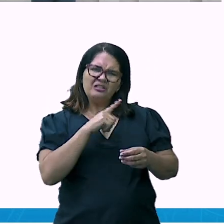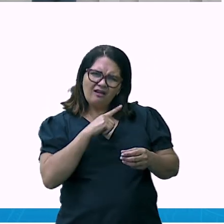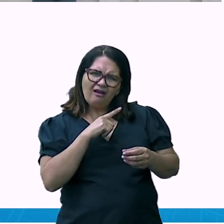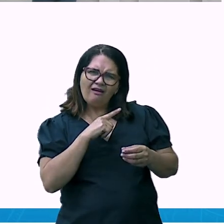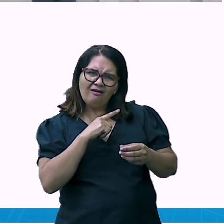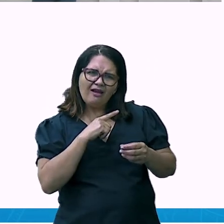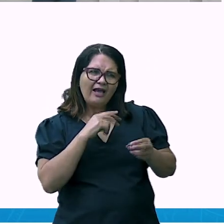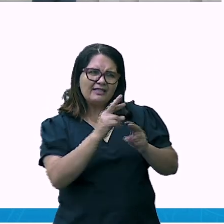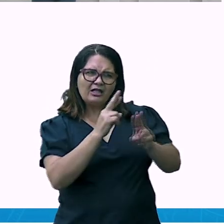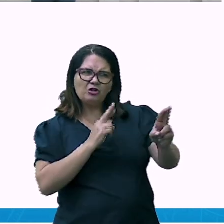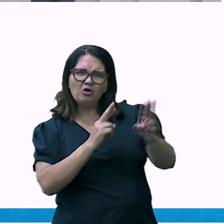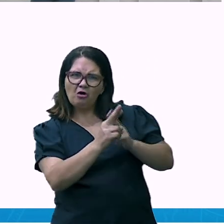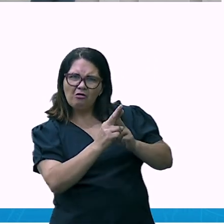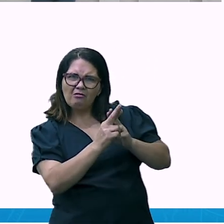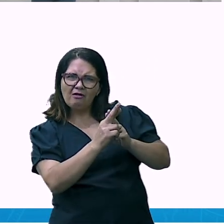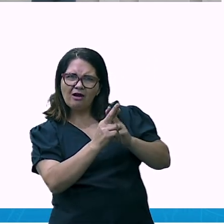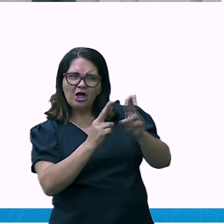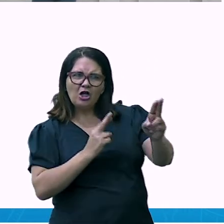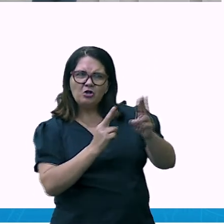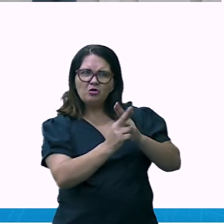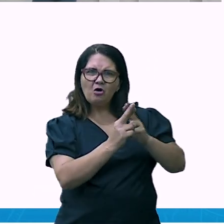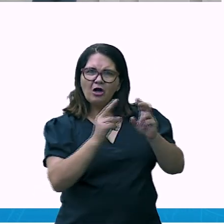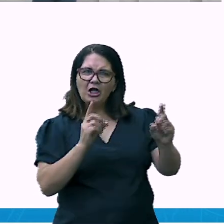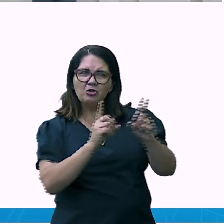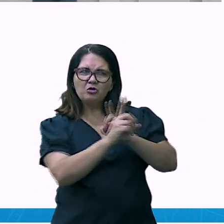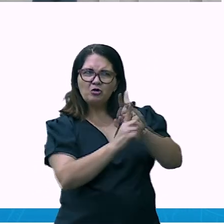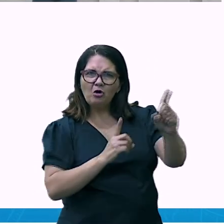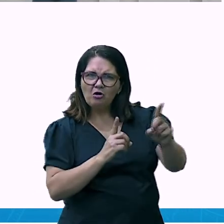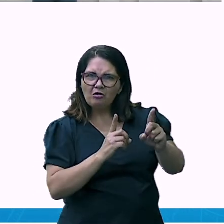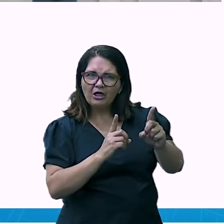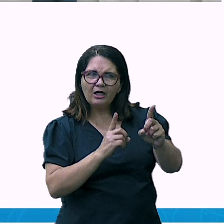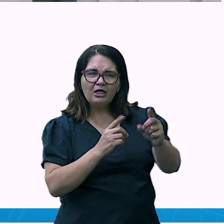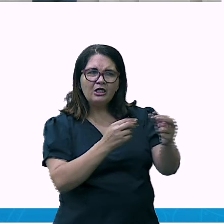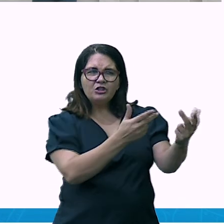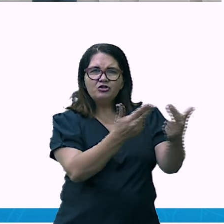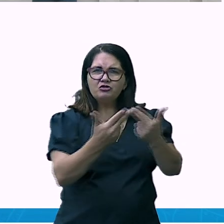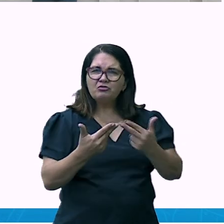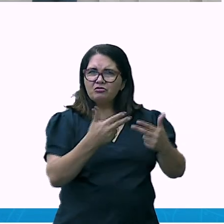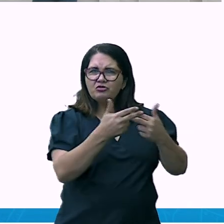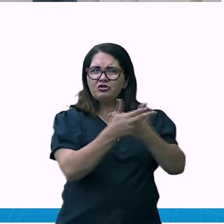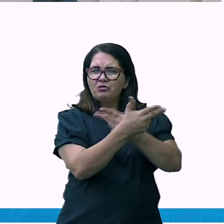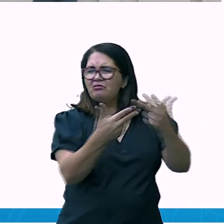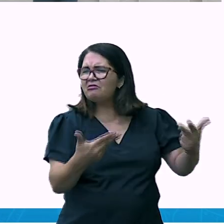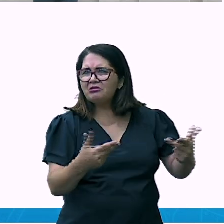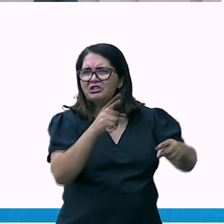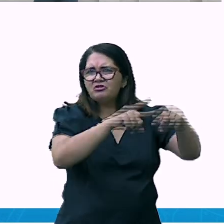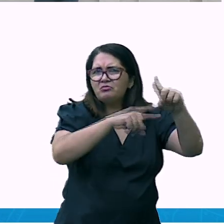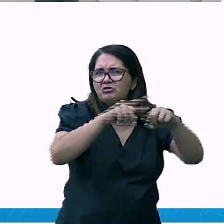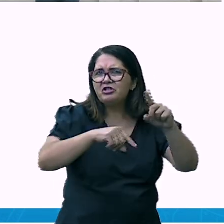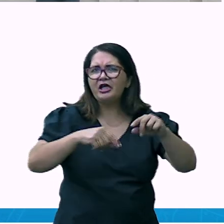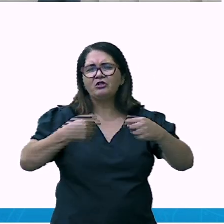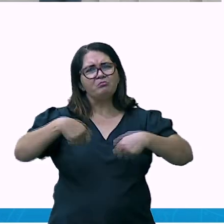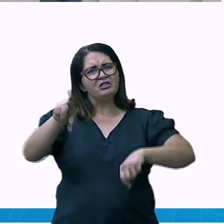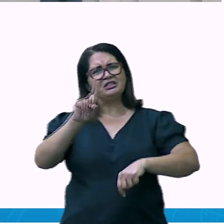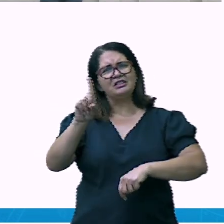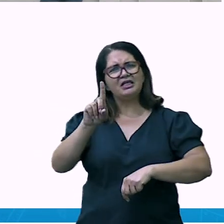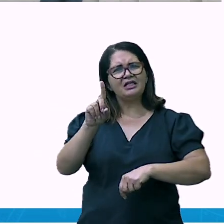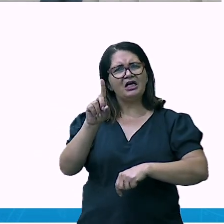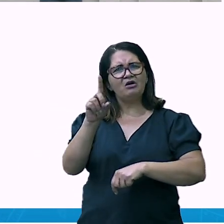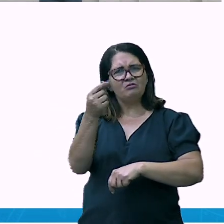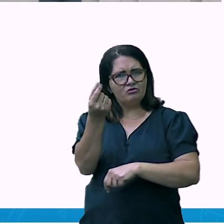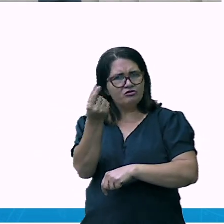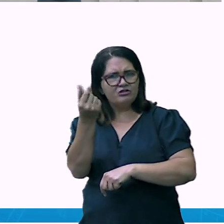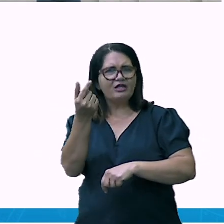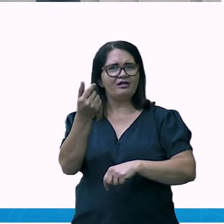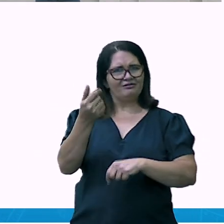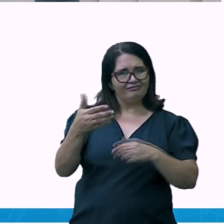algum modelo de troca sem a moeda, sem hoje o que conhecemos que é o real? Eu quero que você faça